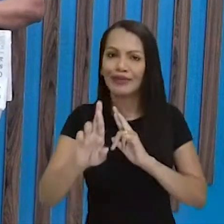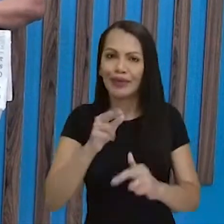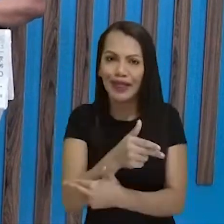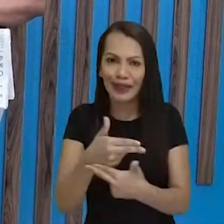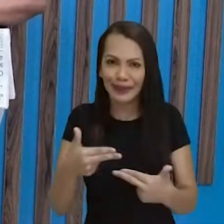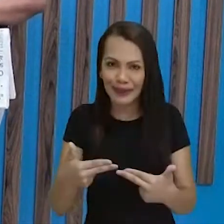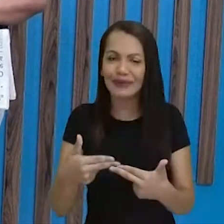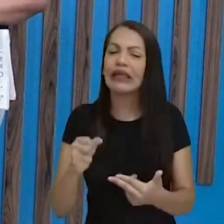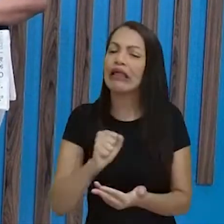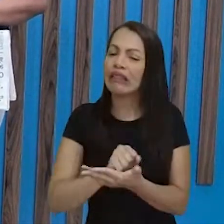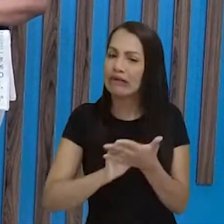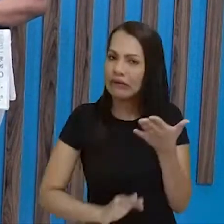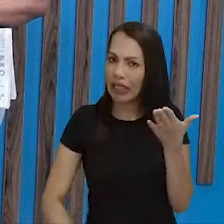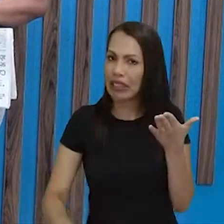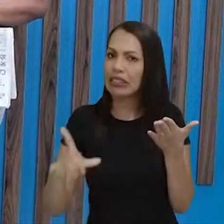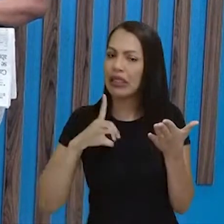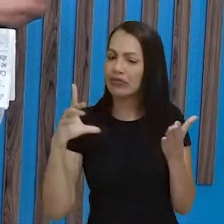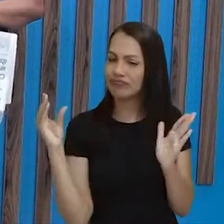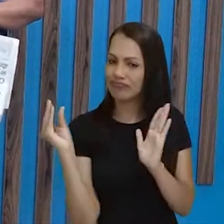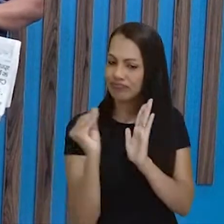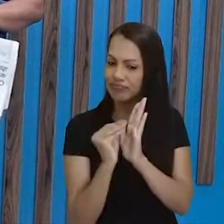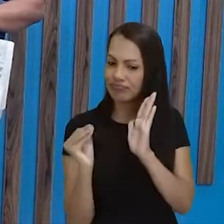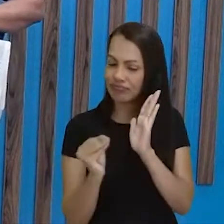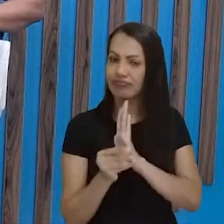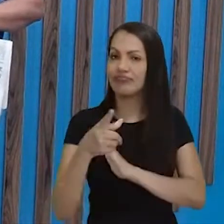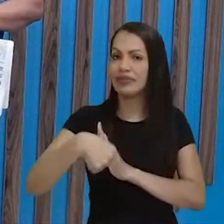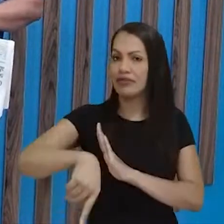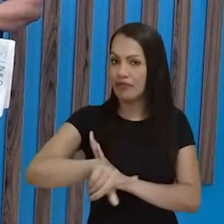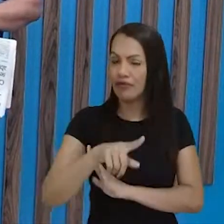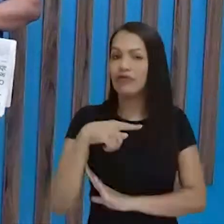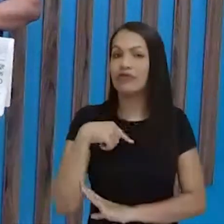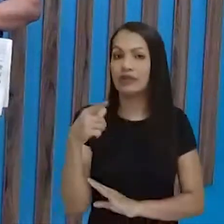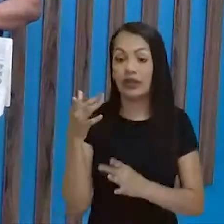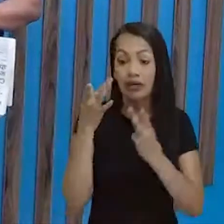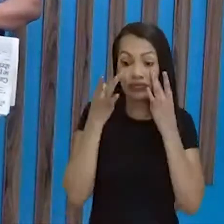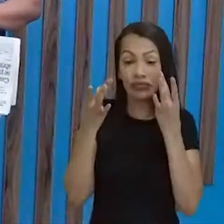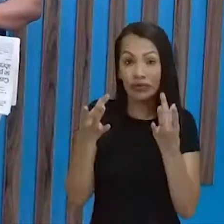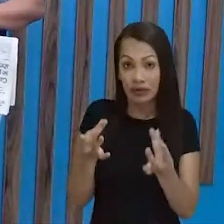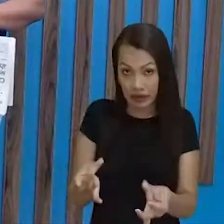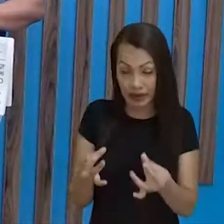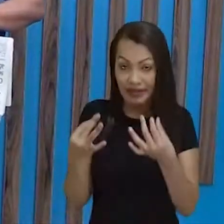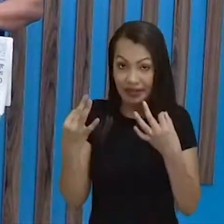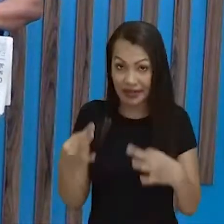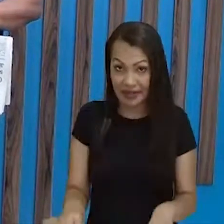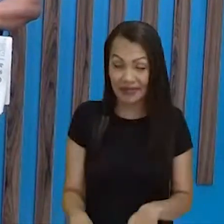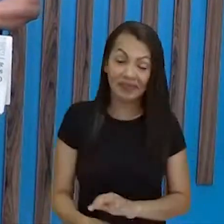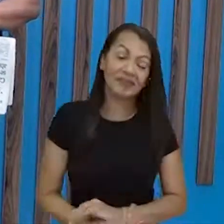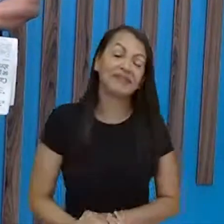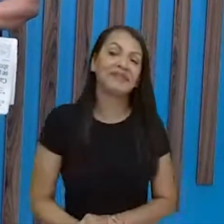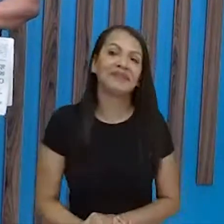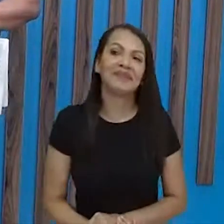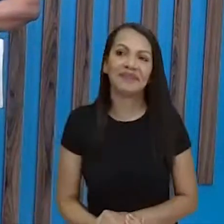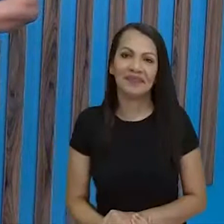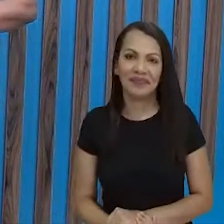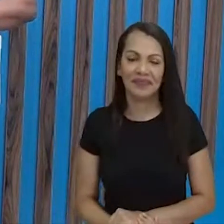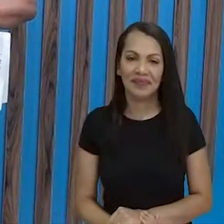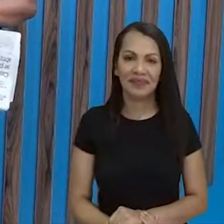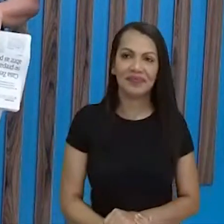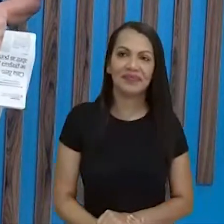aulas baseadas no material do Aprender Sempre e vocês aí atentos e prestando atenção,